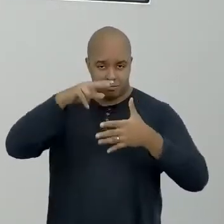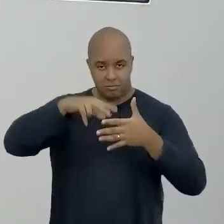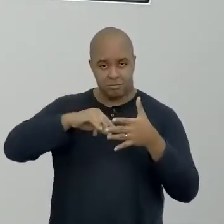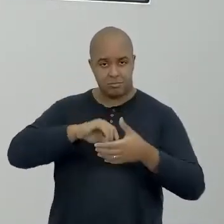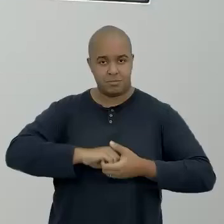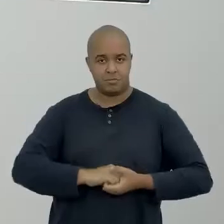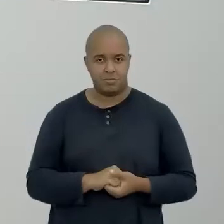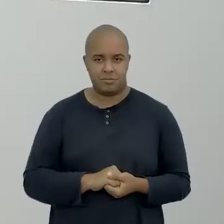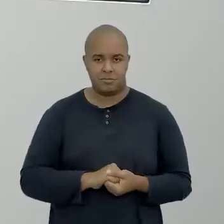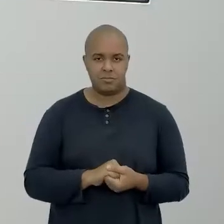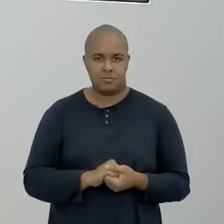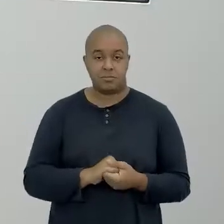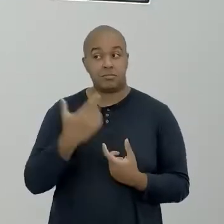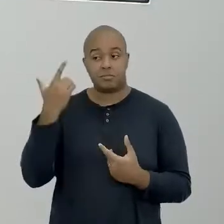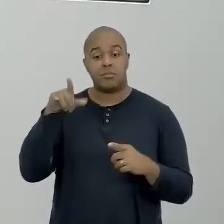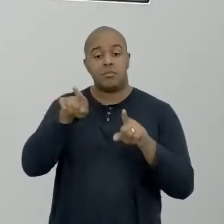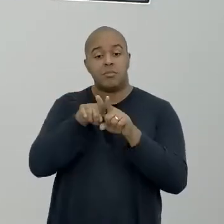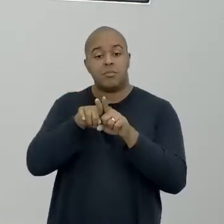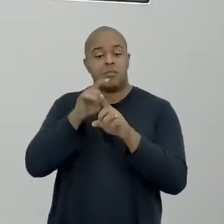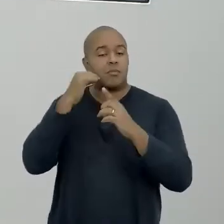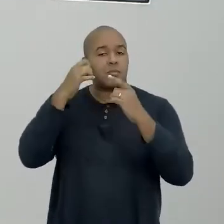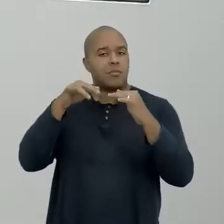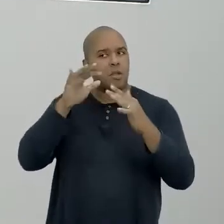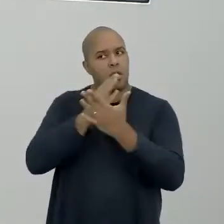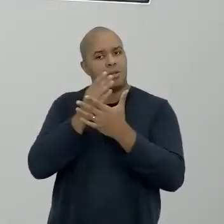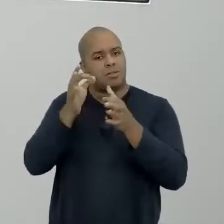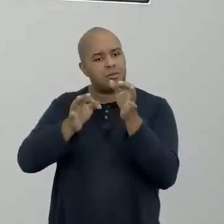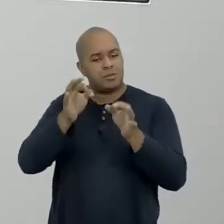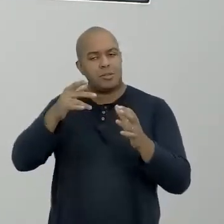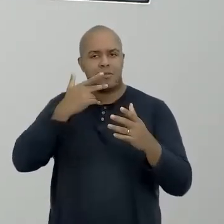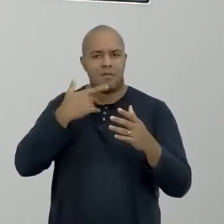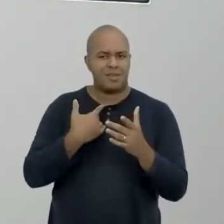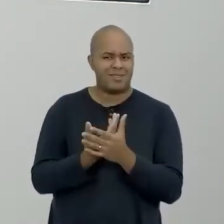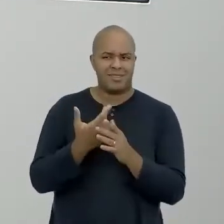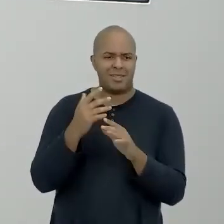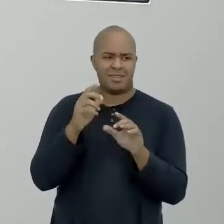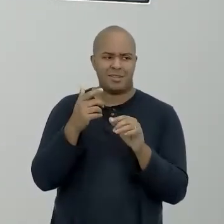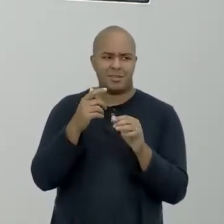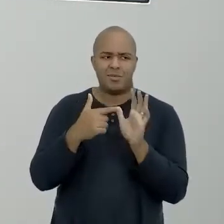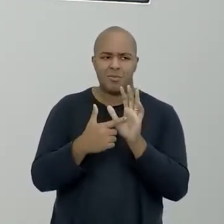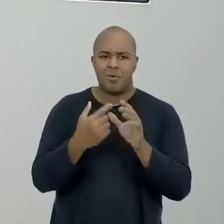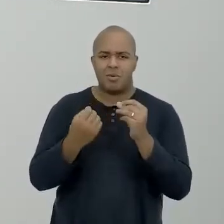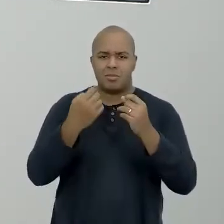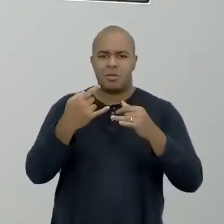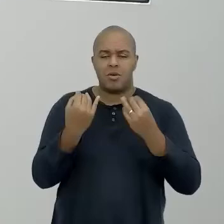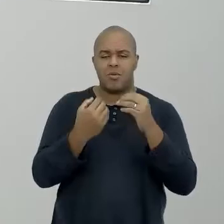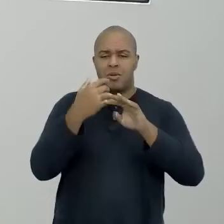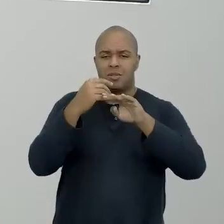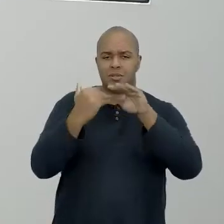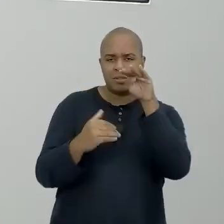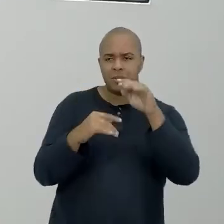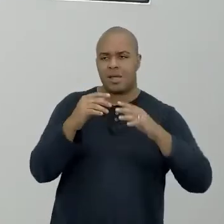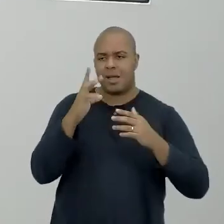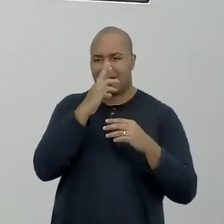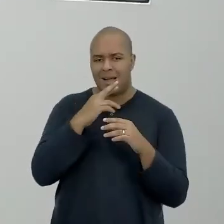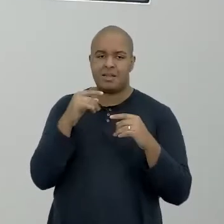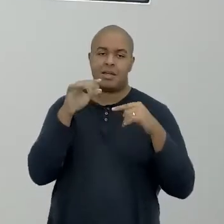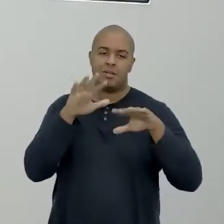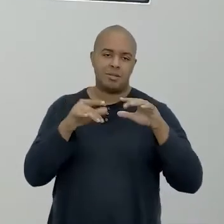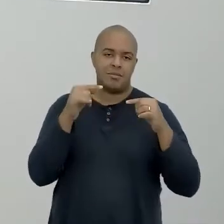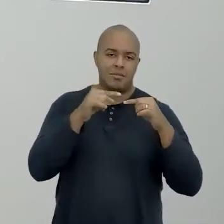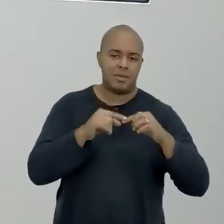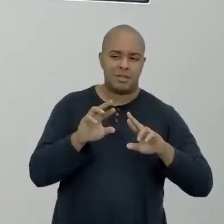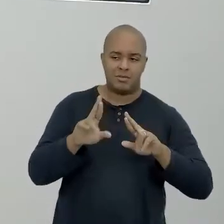né? E isso justificaria justamente a desigualdade. Então, é a raça que atribui